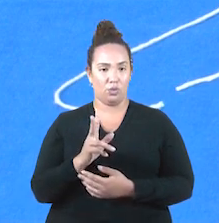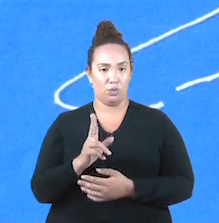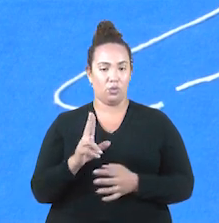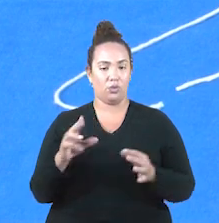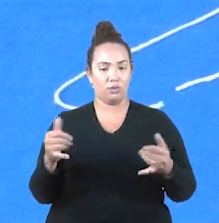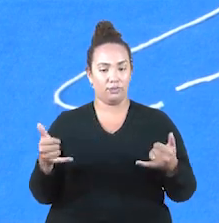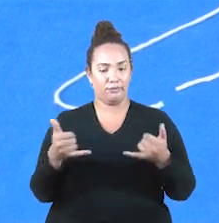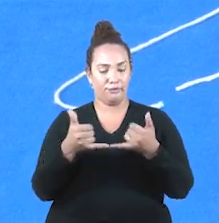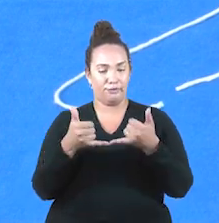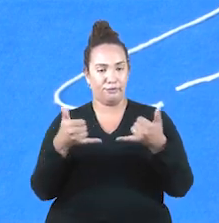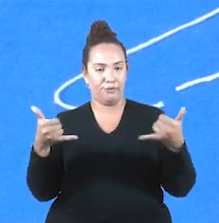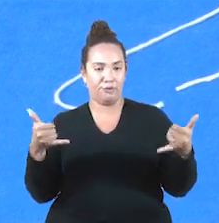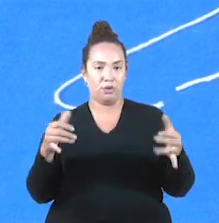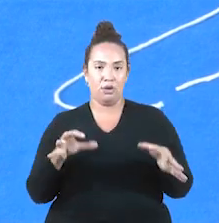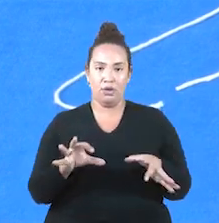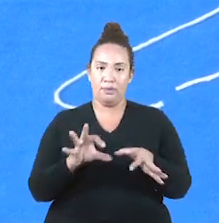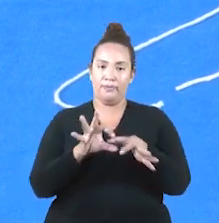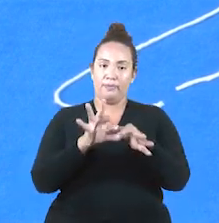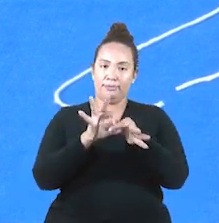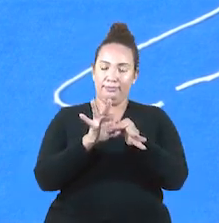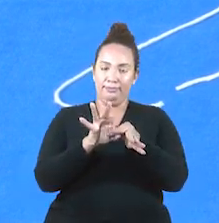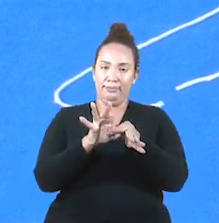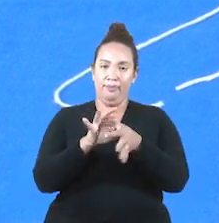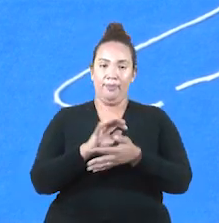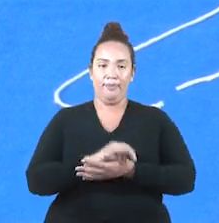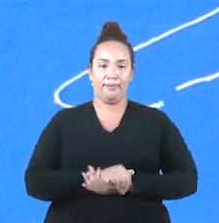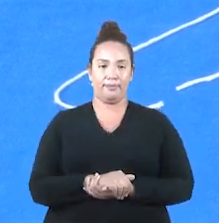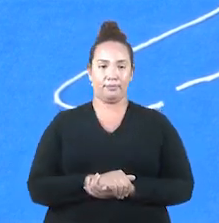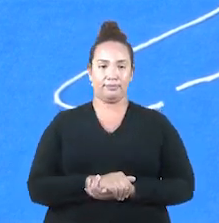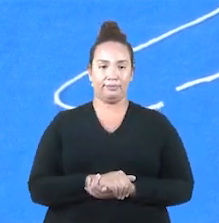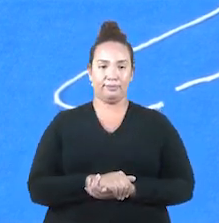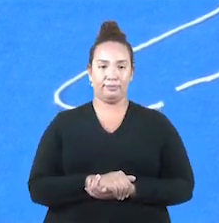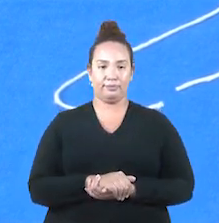une o fim daquele barbante com o início do outro.